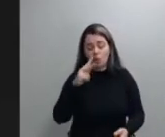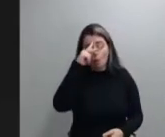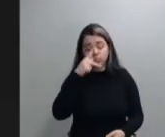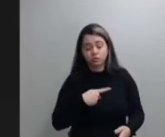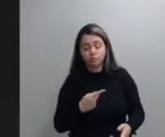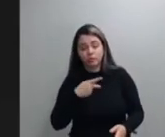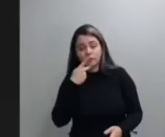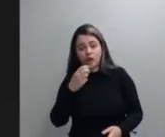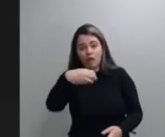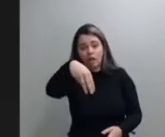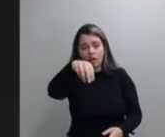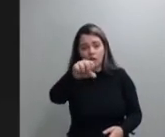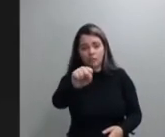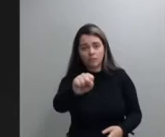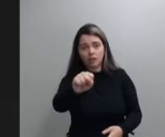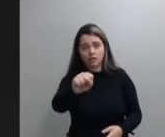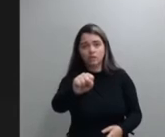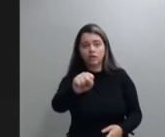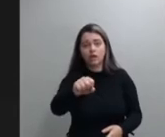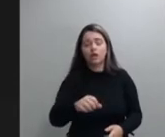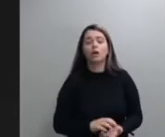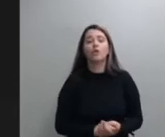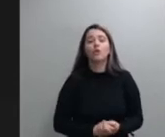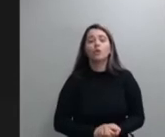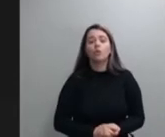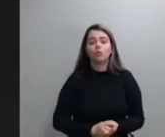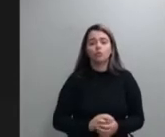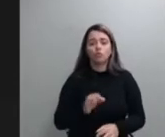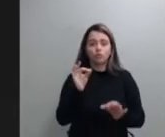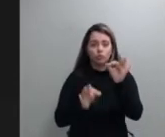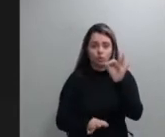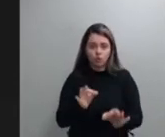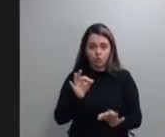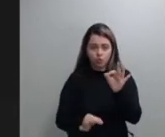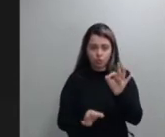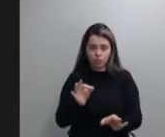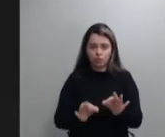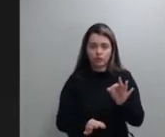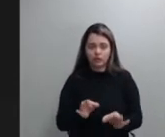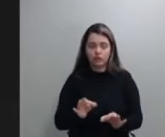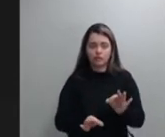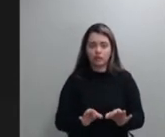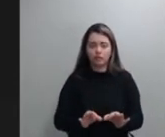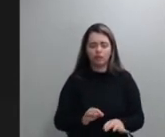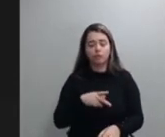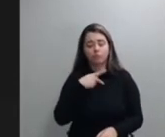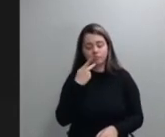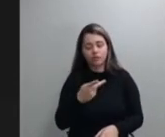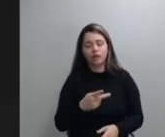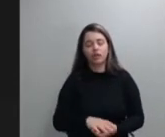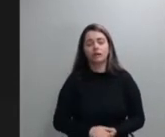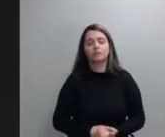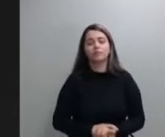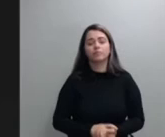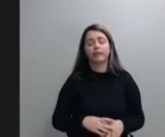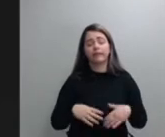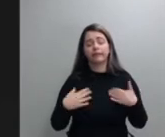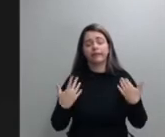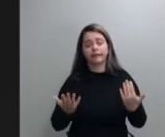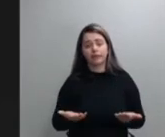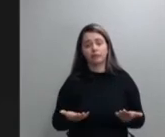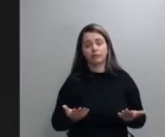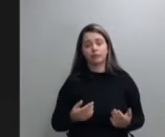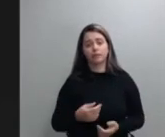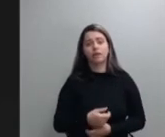o Supremo Tribunal Federal nesse leading case assim também deliberou não obstante em 14